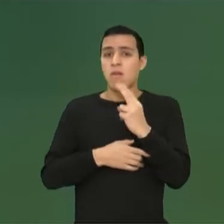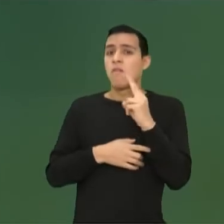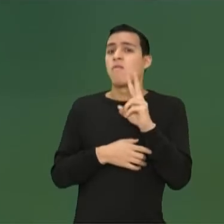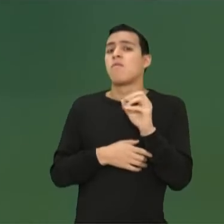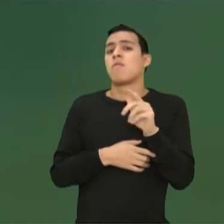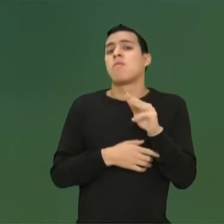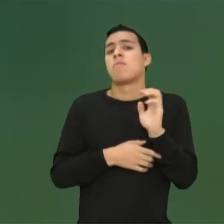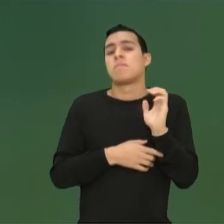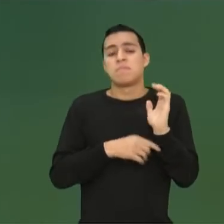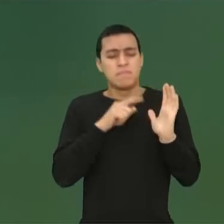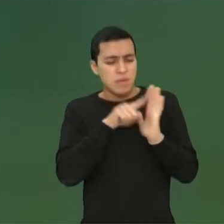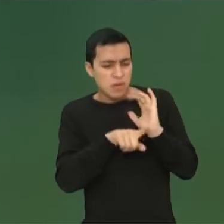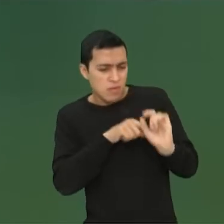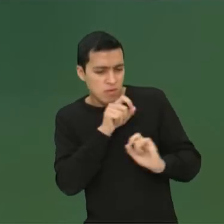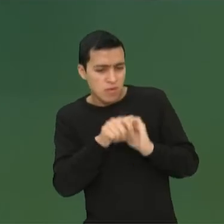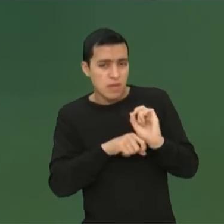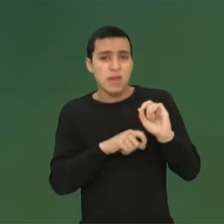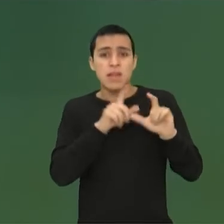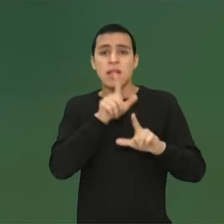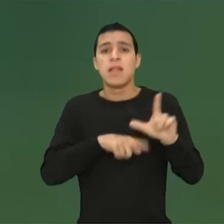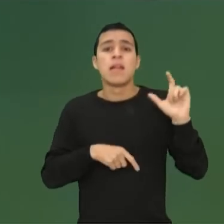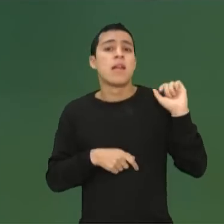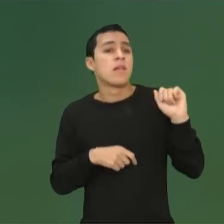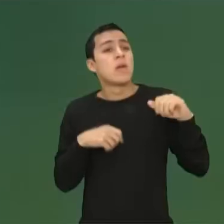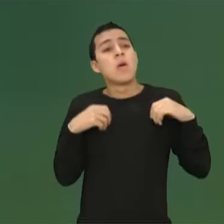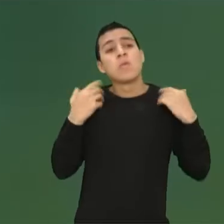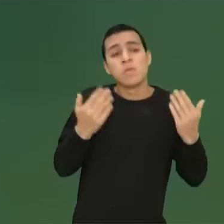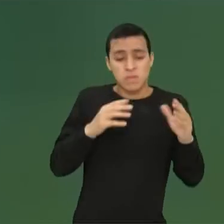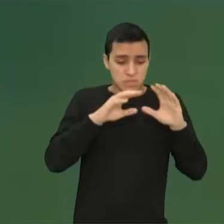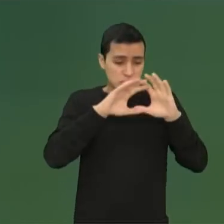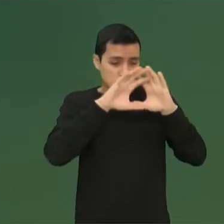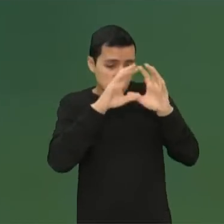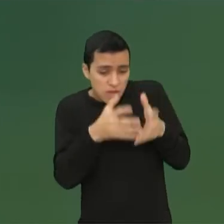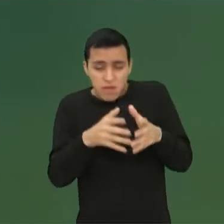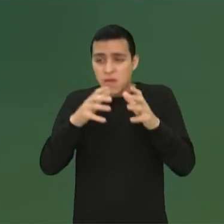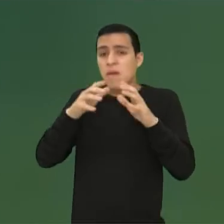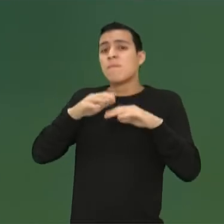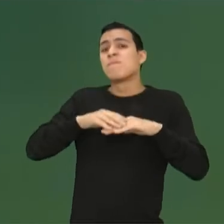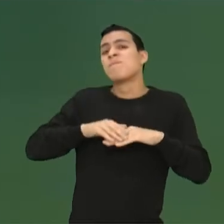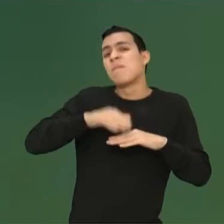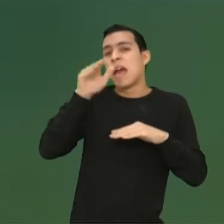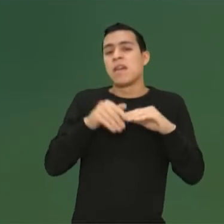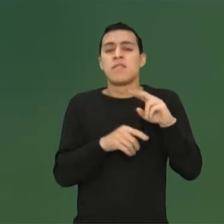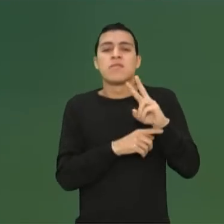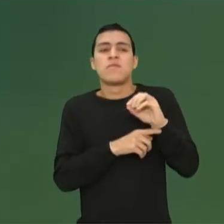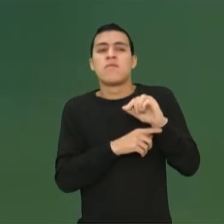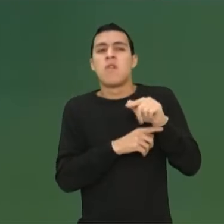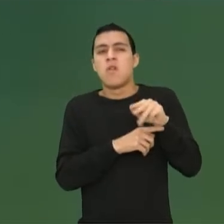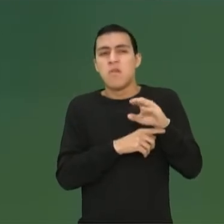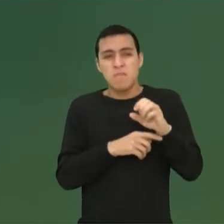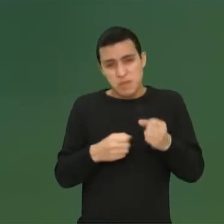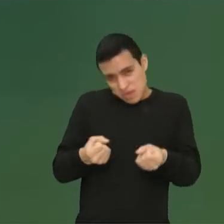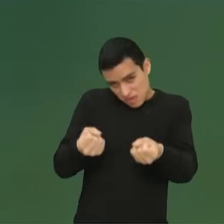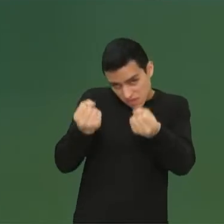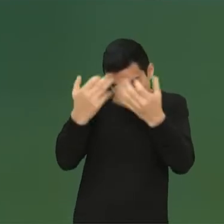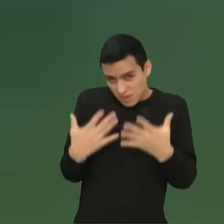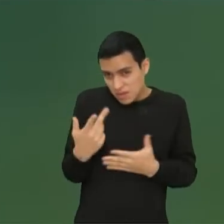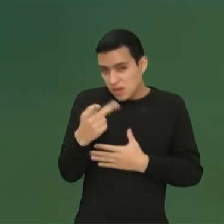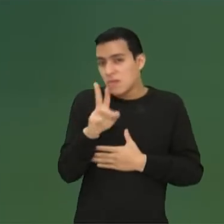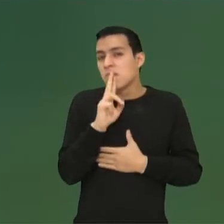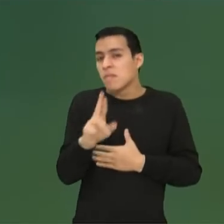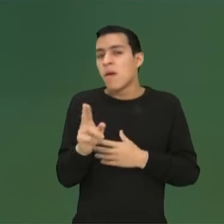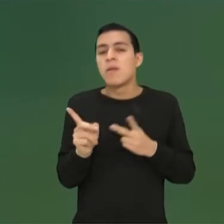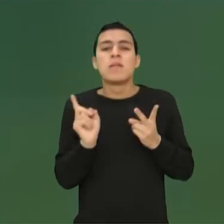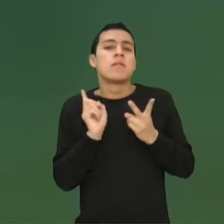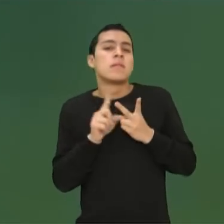Quais são as perguntas do exercício? Letra A. Qual esfera tem maior volume? Justifique sua resposta. E